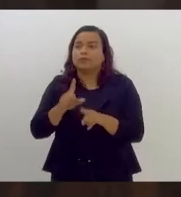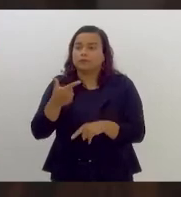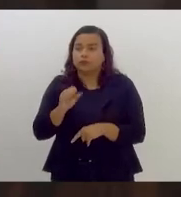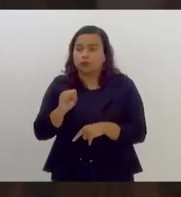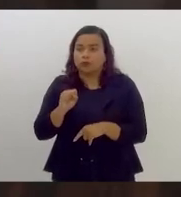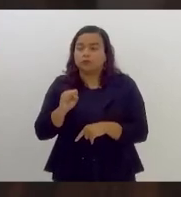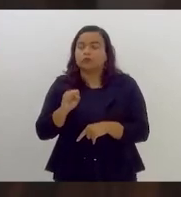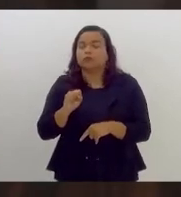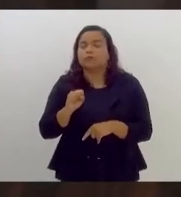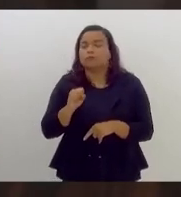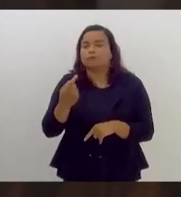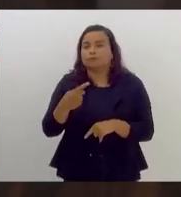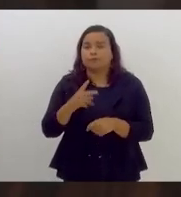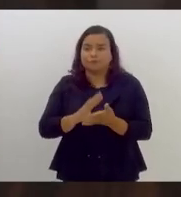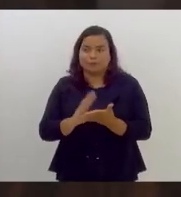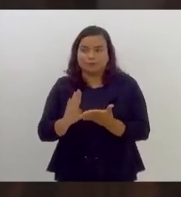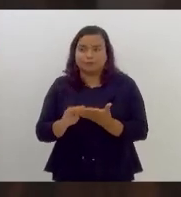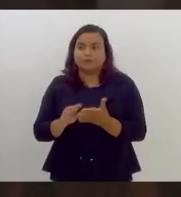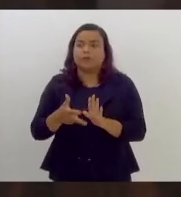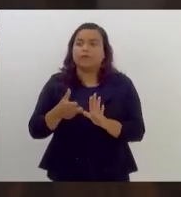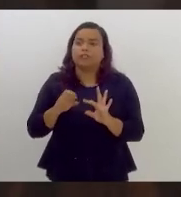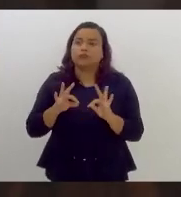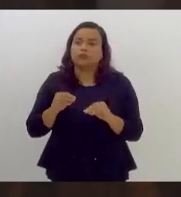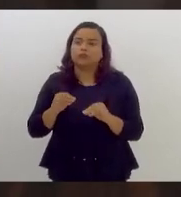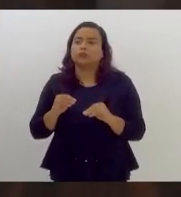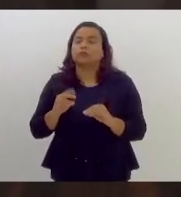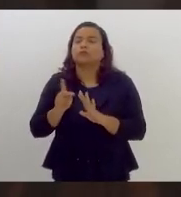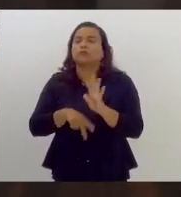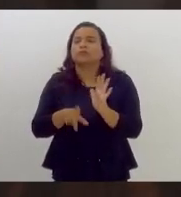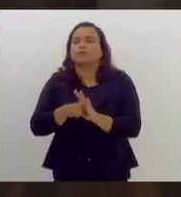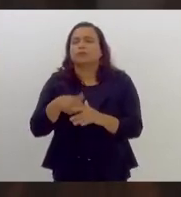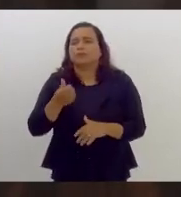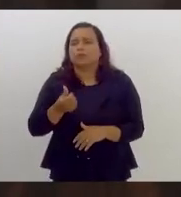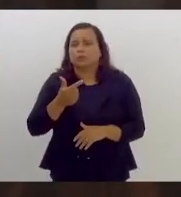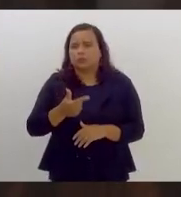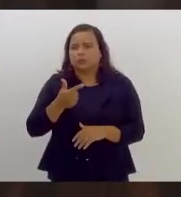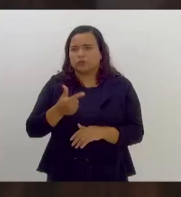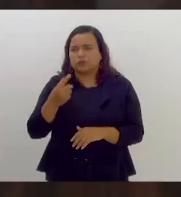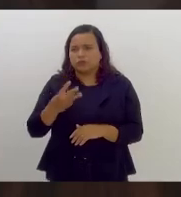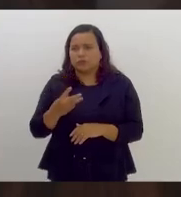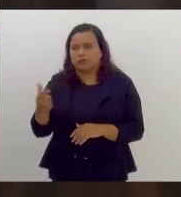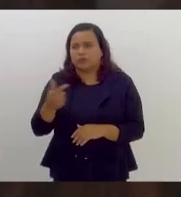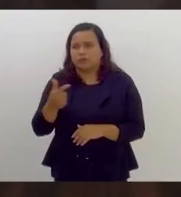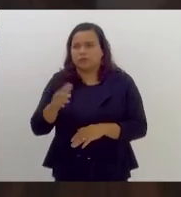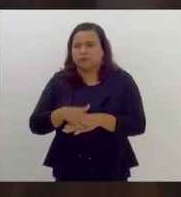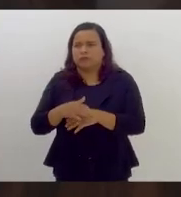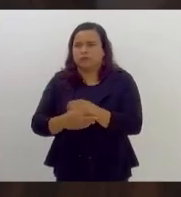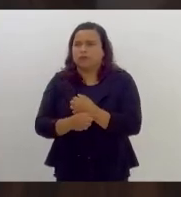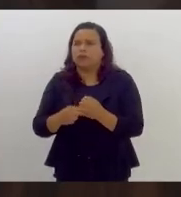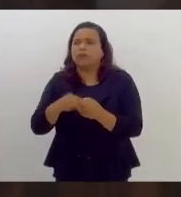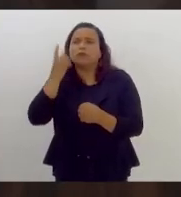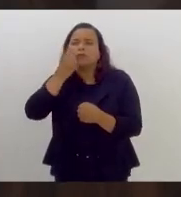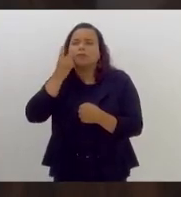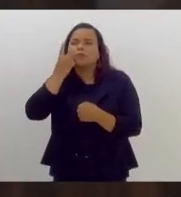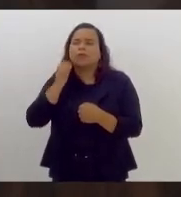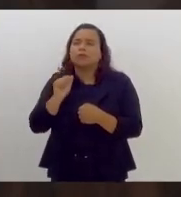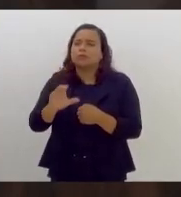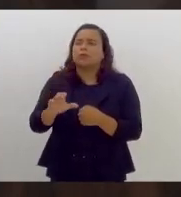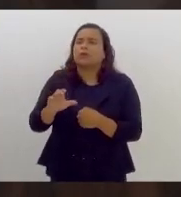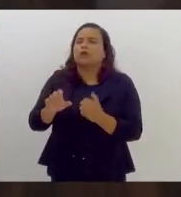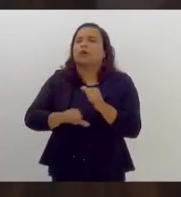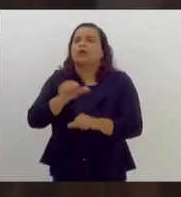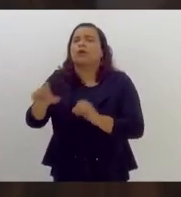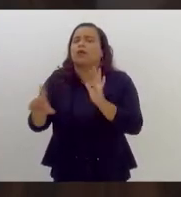28º da pauta, veto total aposto ao projeto de lei 6223 de 22, de autoria do deputado André Siciliano, que altera a lei